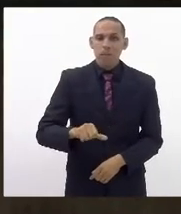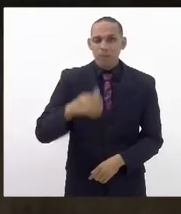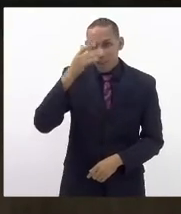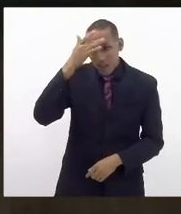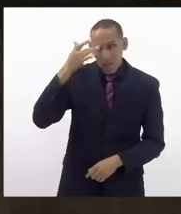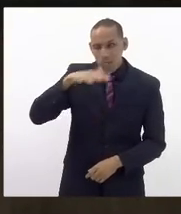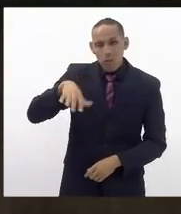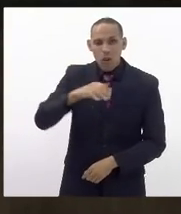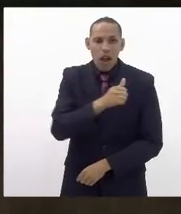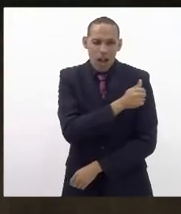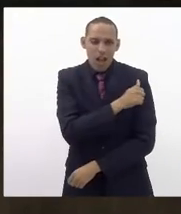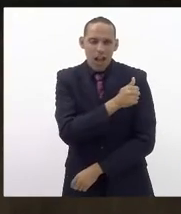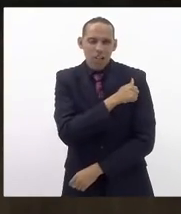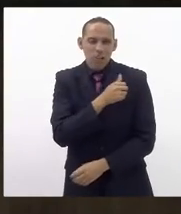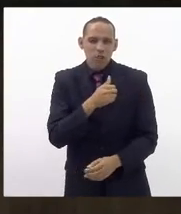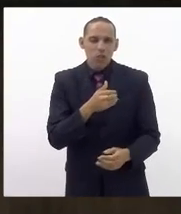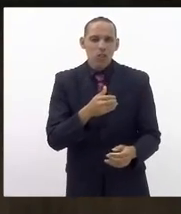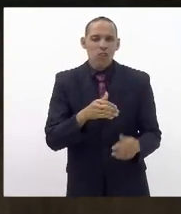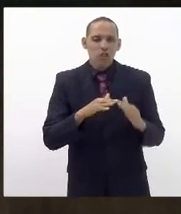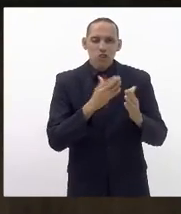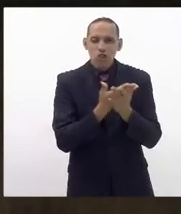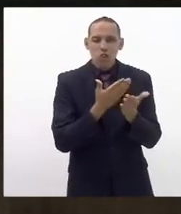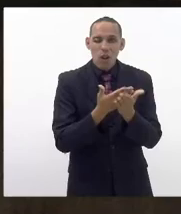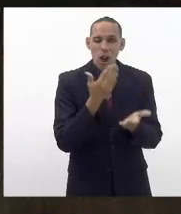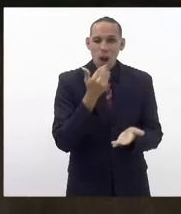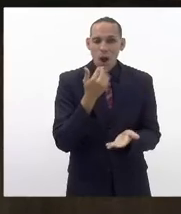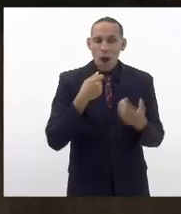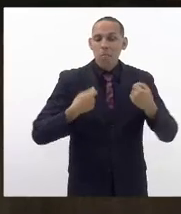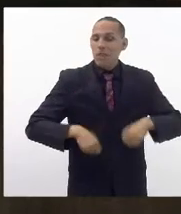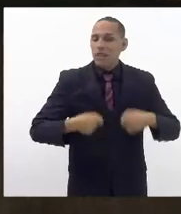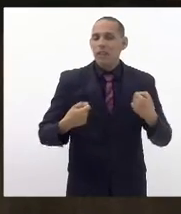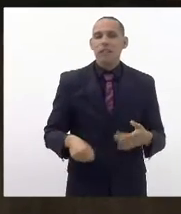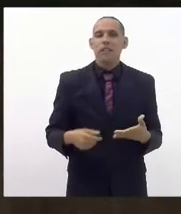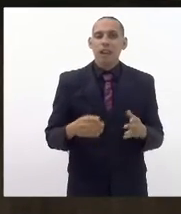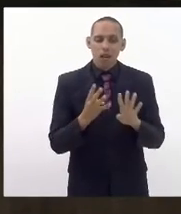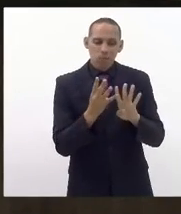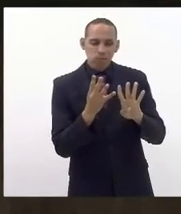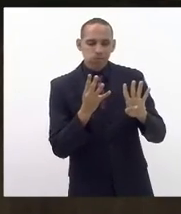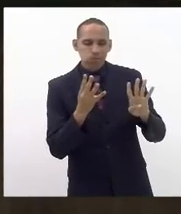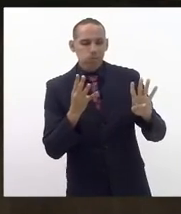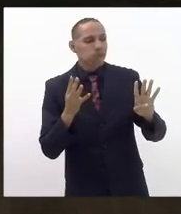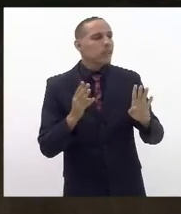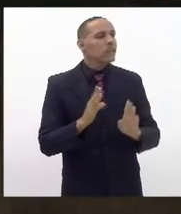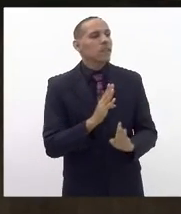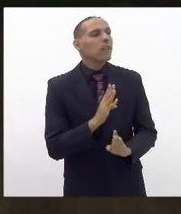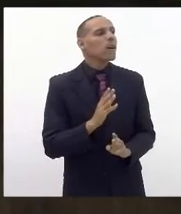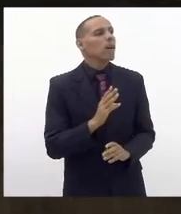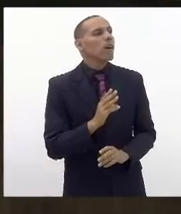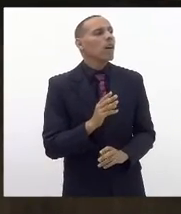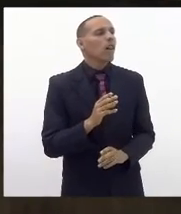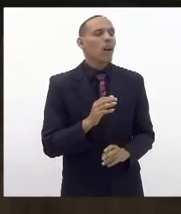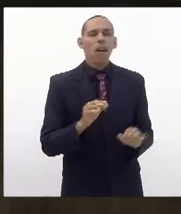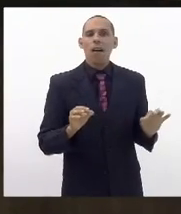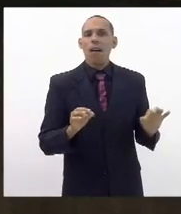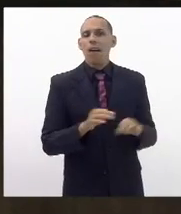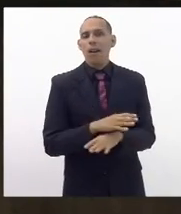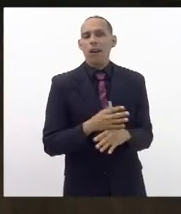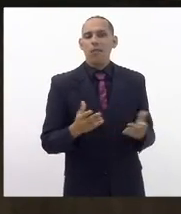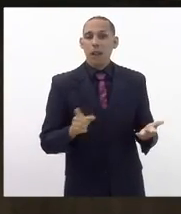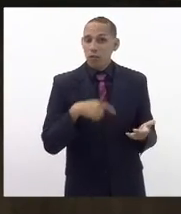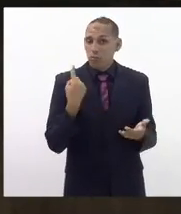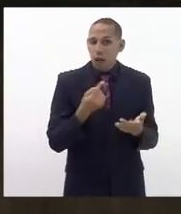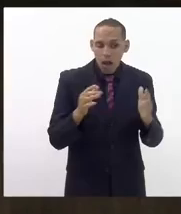estão precisando comer. E quando chega no final da fila, está acabando a comida. Então a gente está lançando uma campanha,